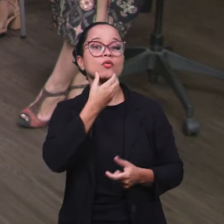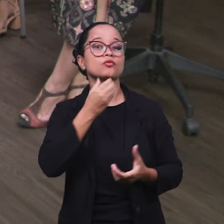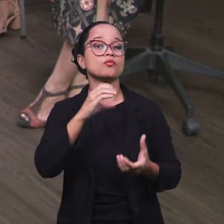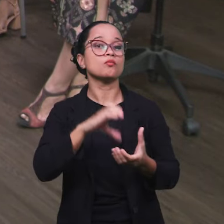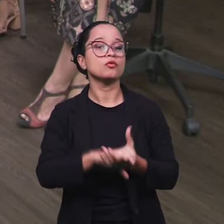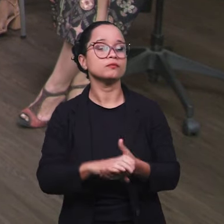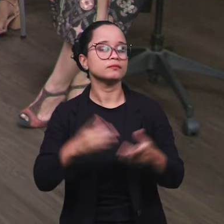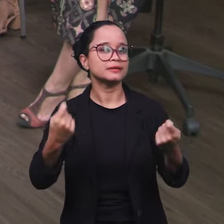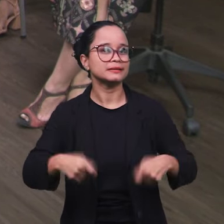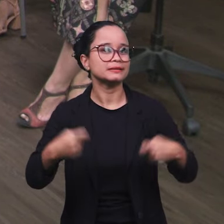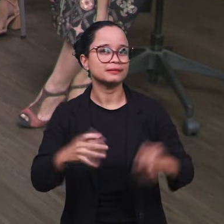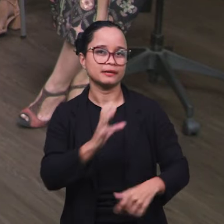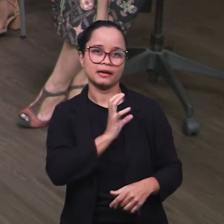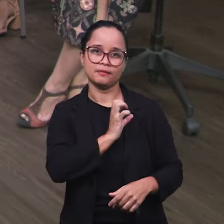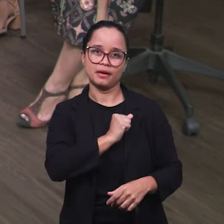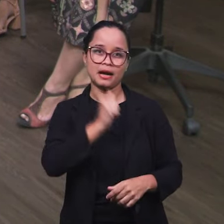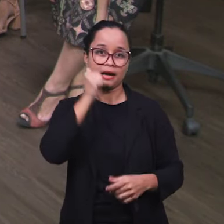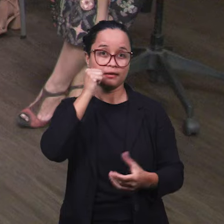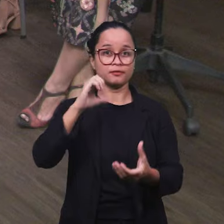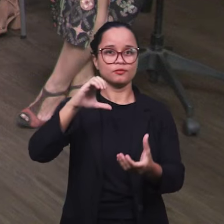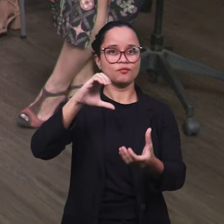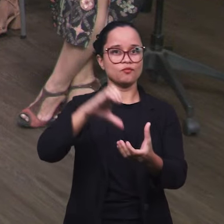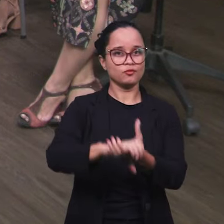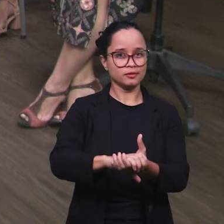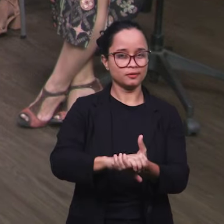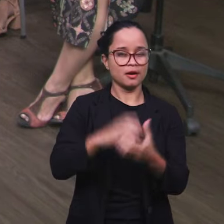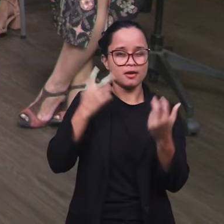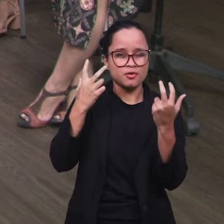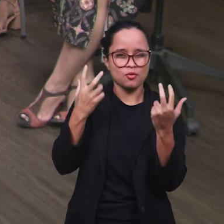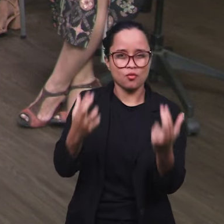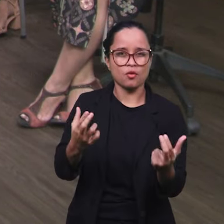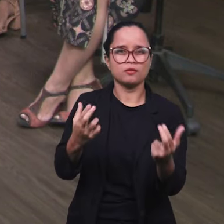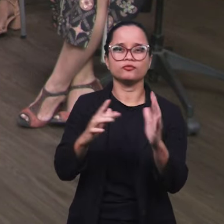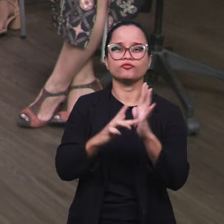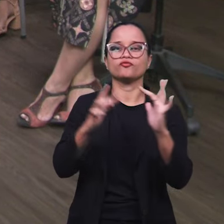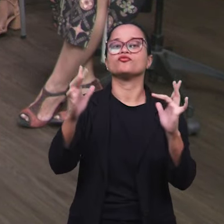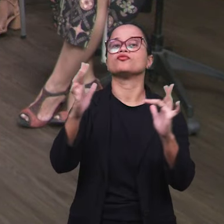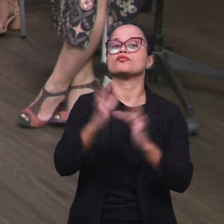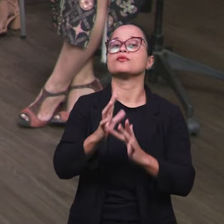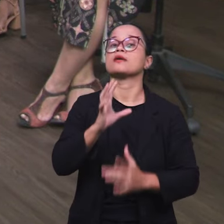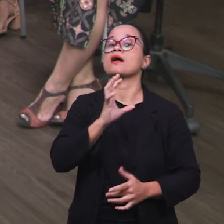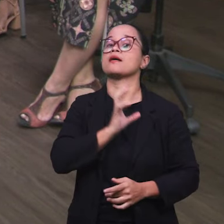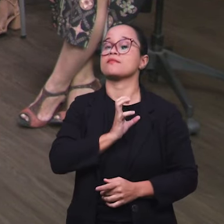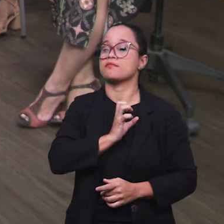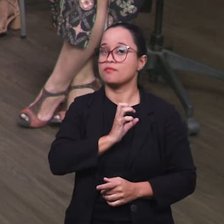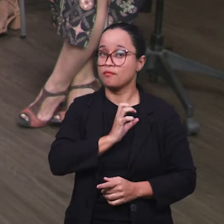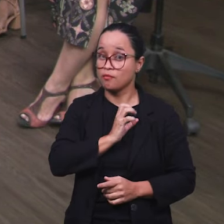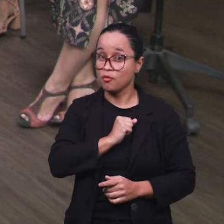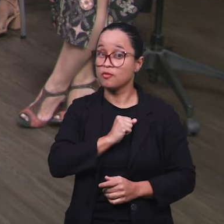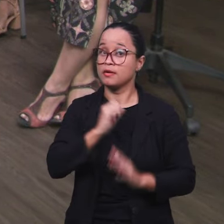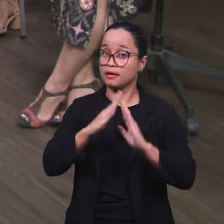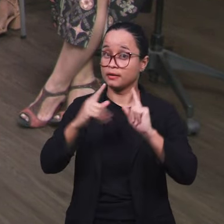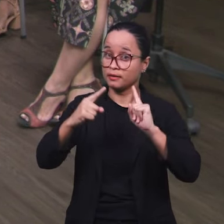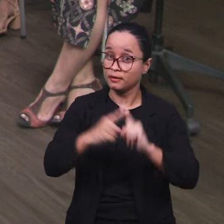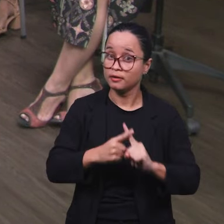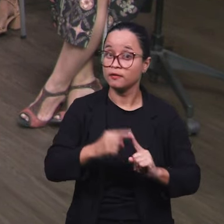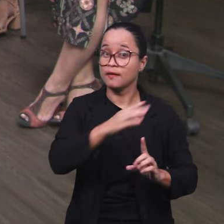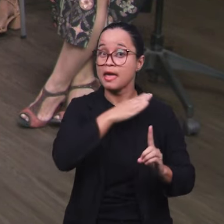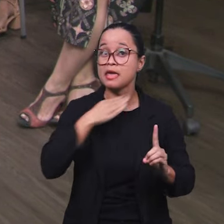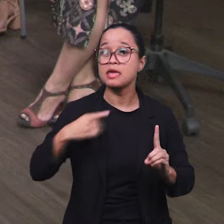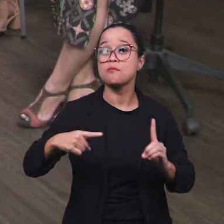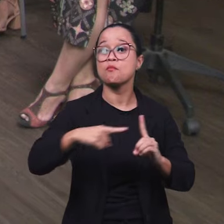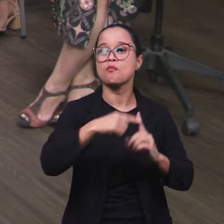o marido ame a sua mulher, como Cristo amou a igreja e deu a vida por ela. Qual que é mais difícil?